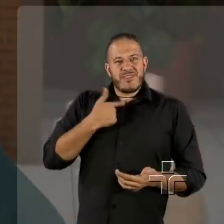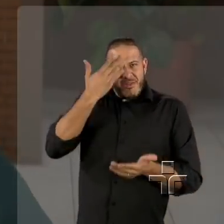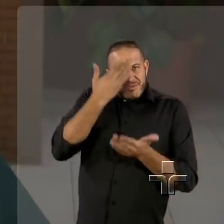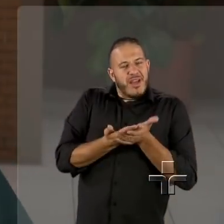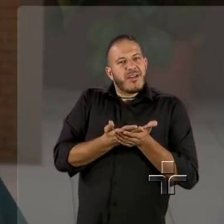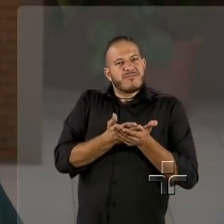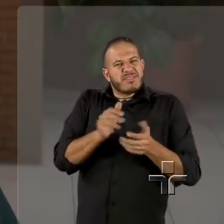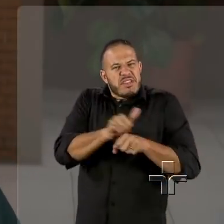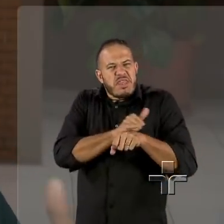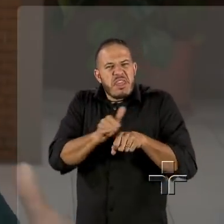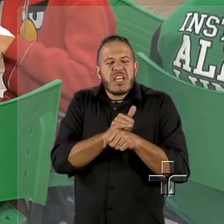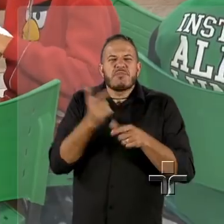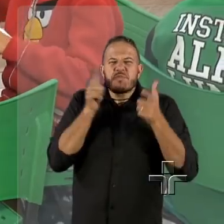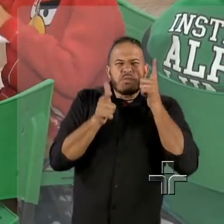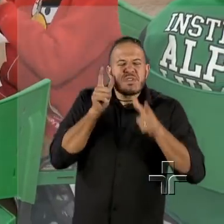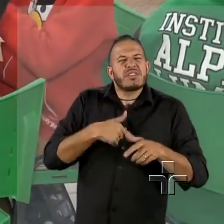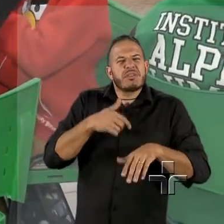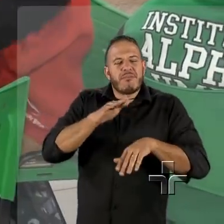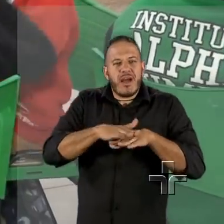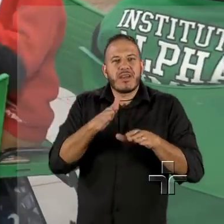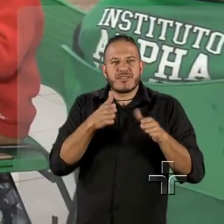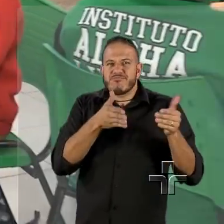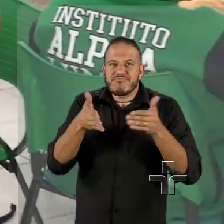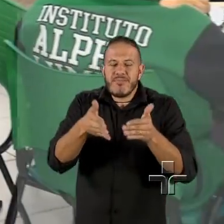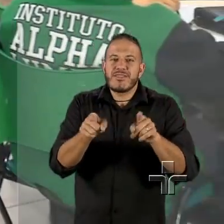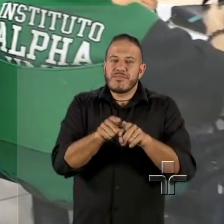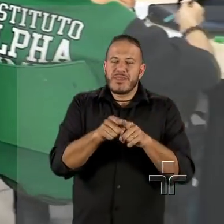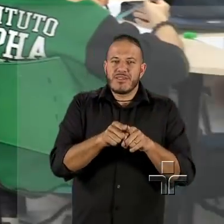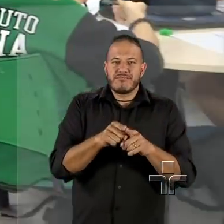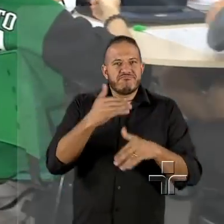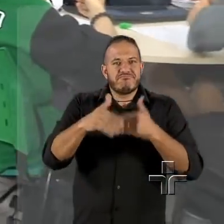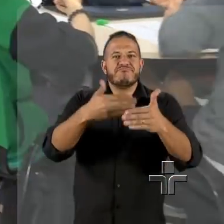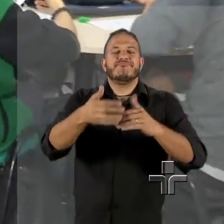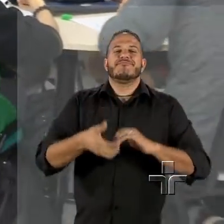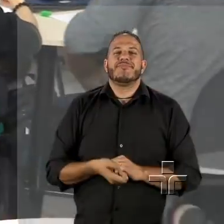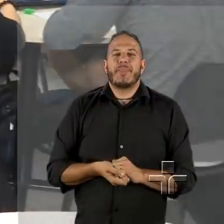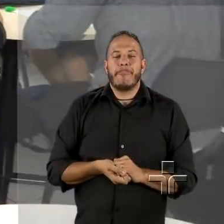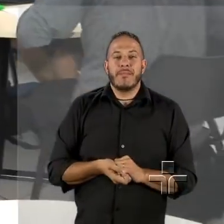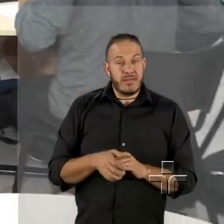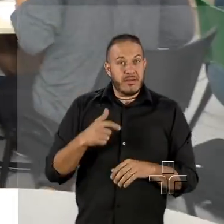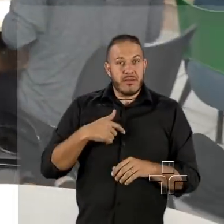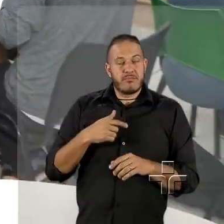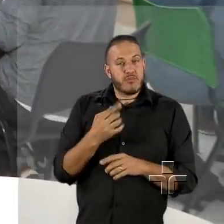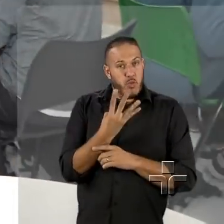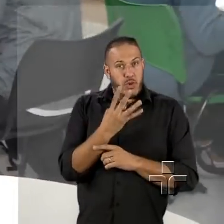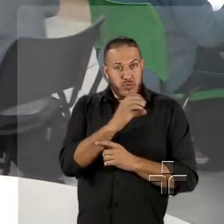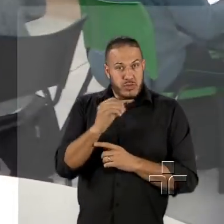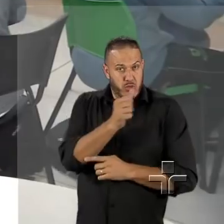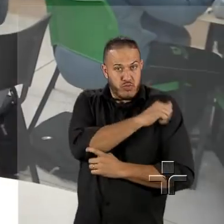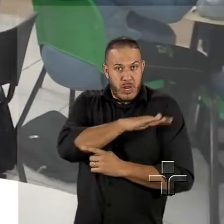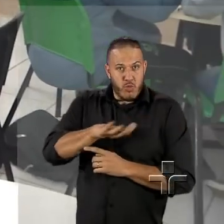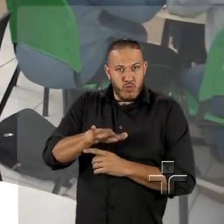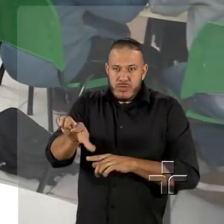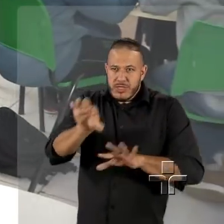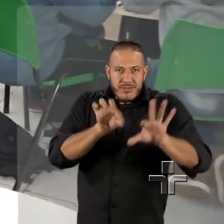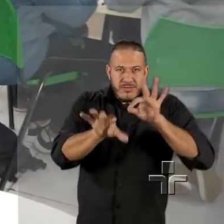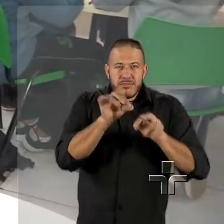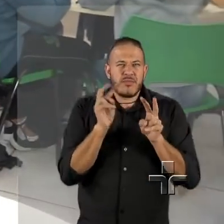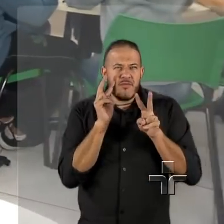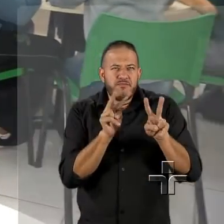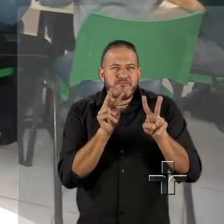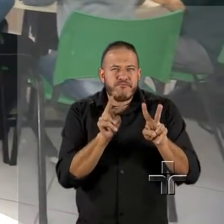Esse é um dos desafios que será testado no torneio. O robô deve seguir essas linhas como se fosse um labirinto, pegar a caixa no meio